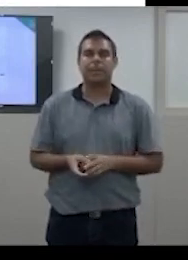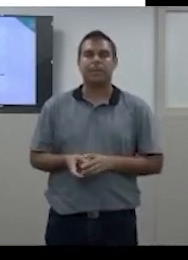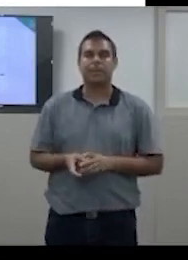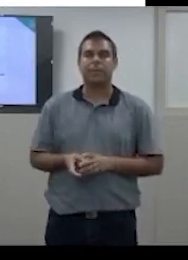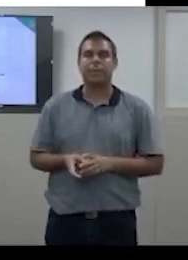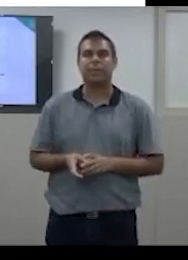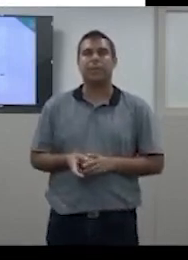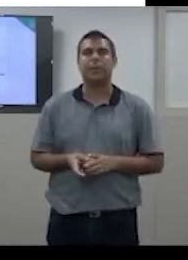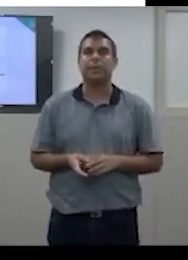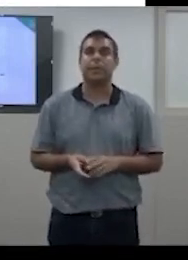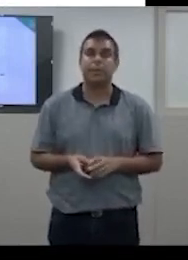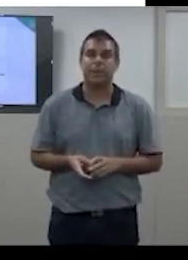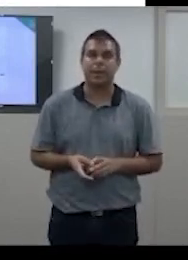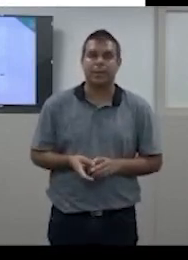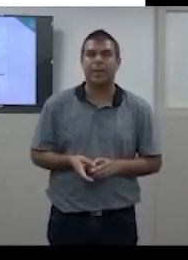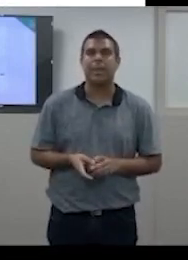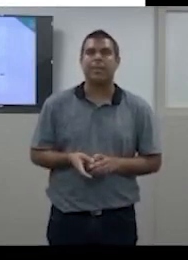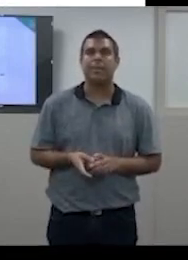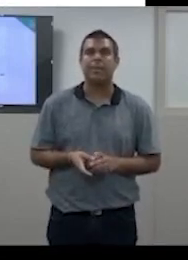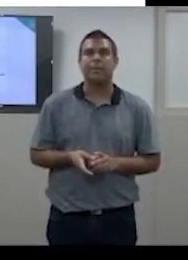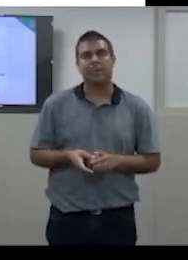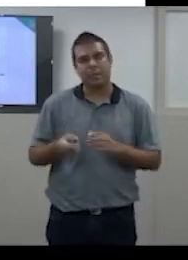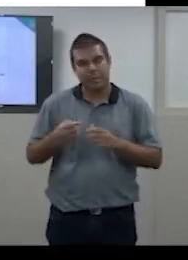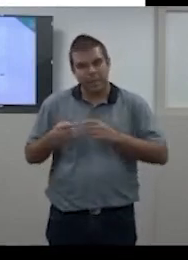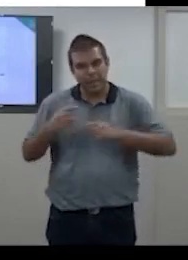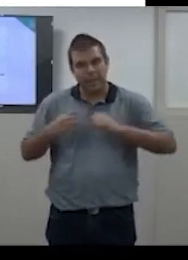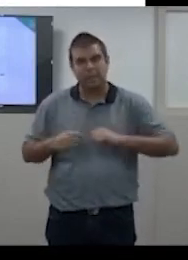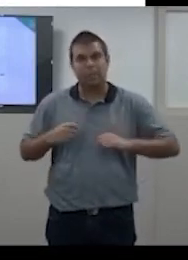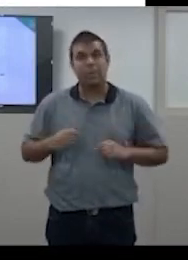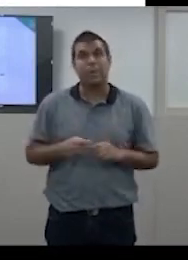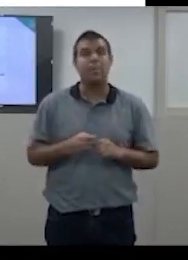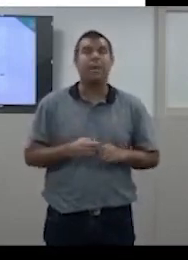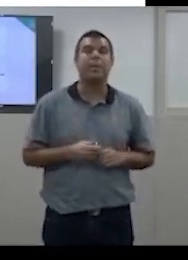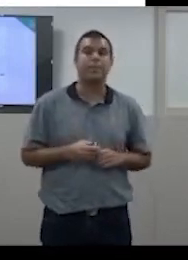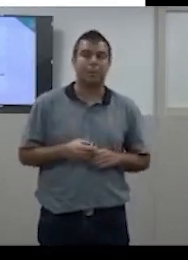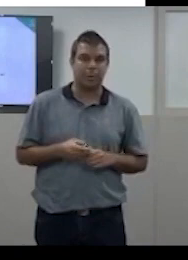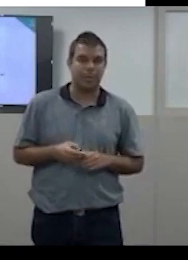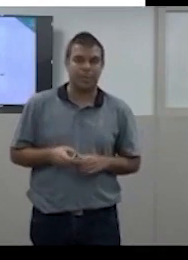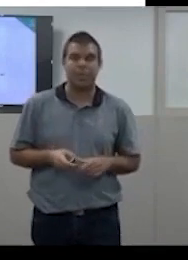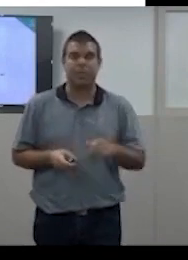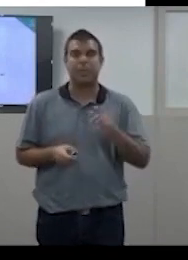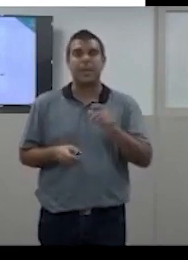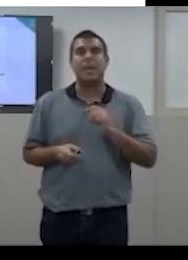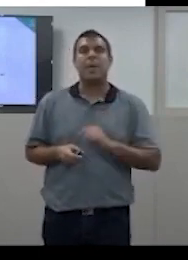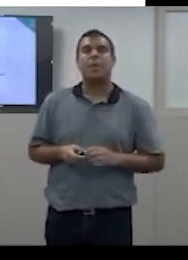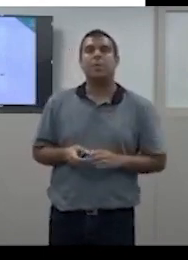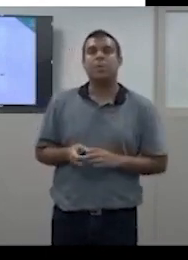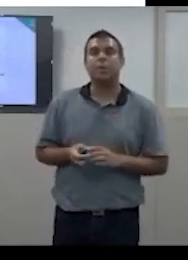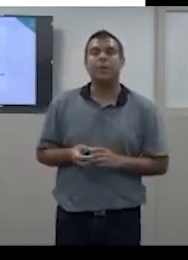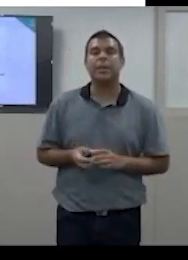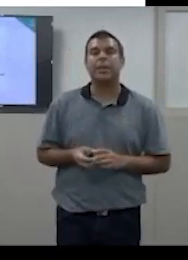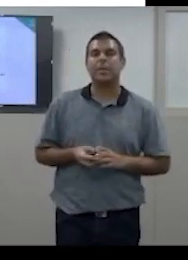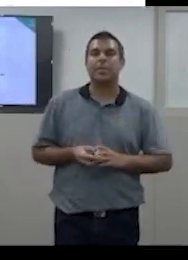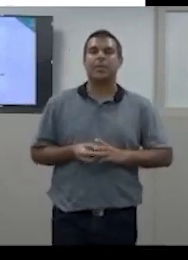ampla assim do zero absoluto. Estamos trabalhando a 2 Kelvin, mas mesmo assim tinha que reduzir um pouquinho mais a temperatura para chegar nisso. Outro componente que tem é